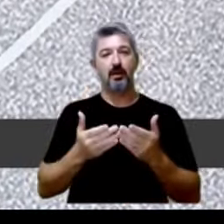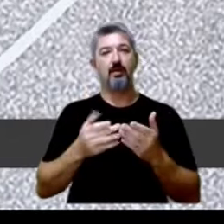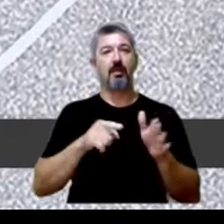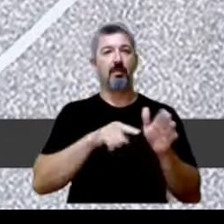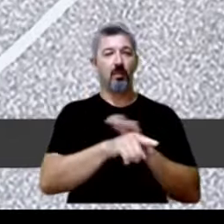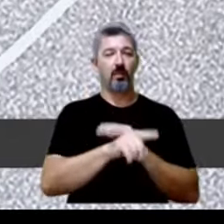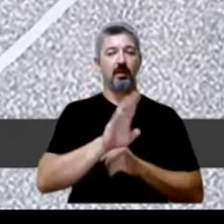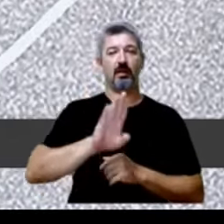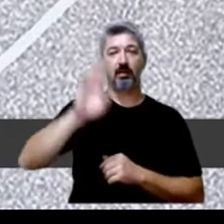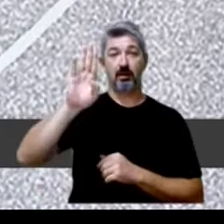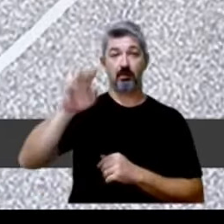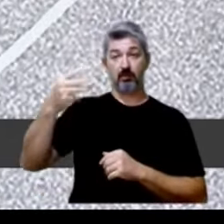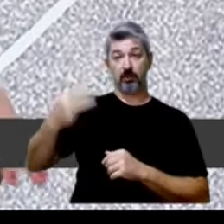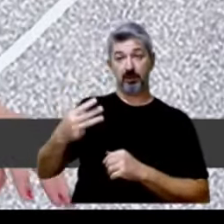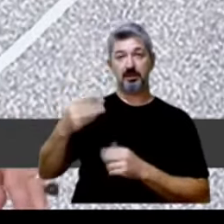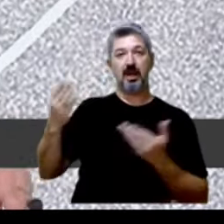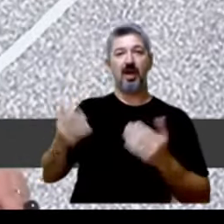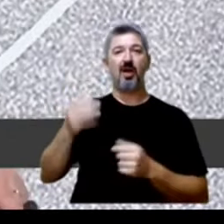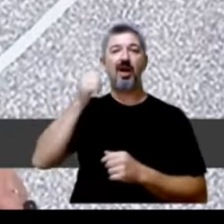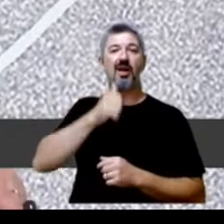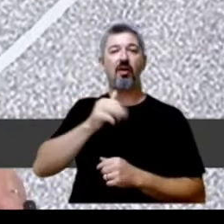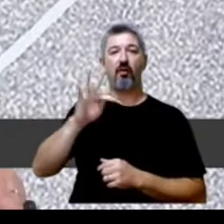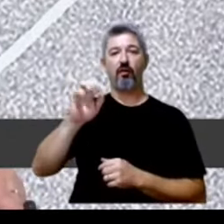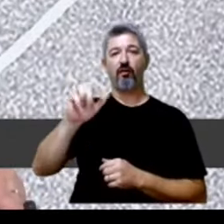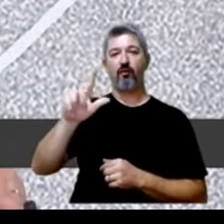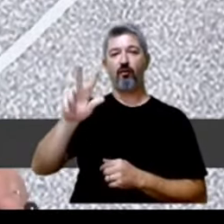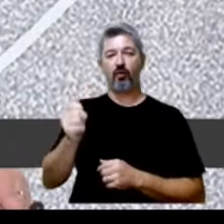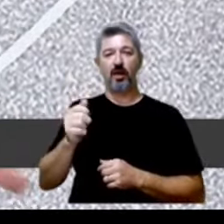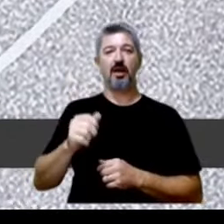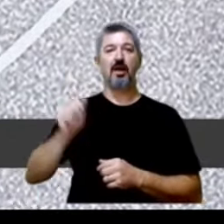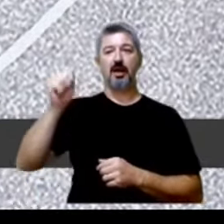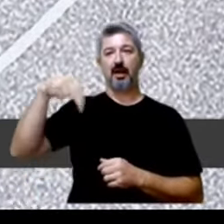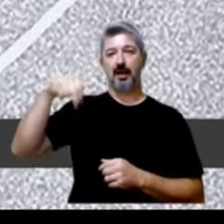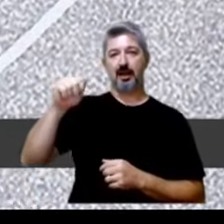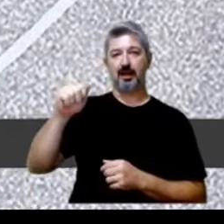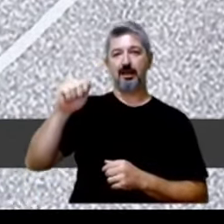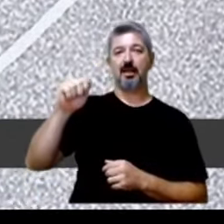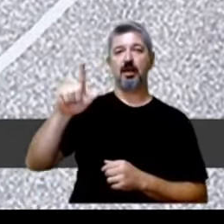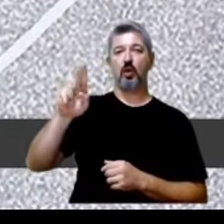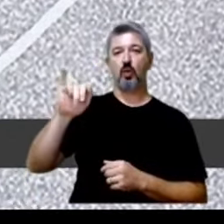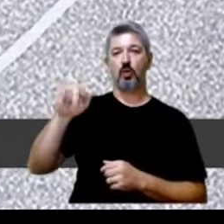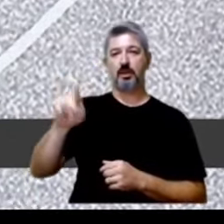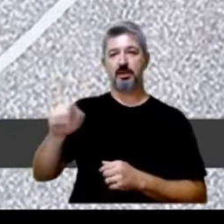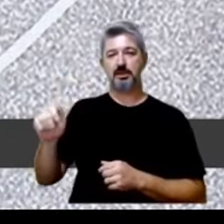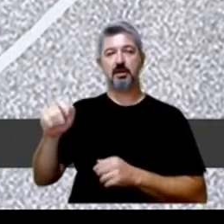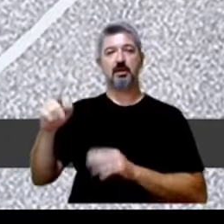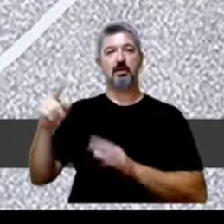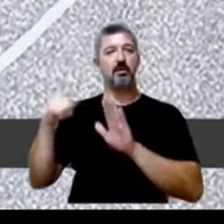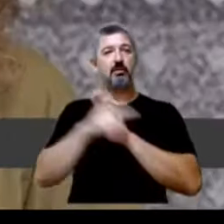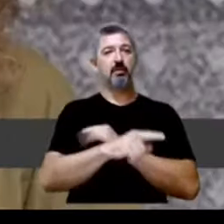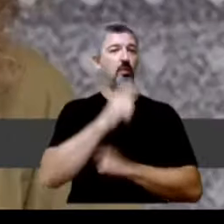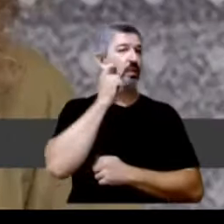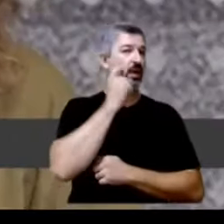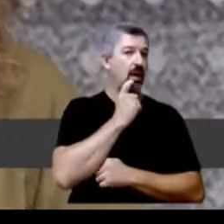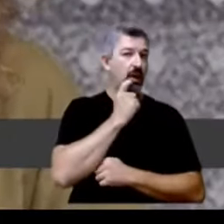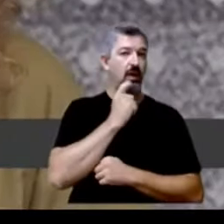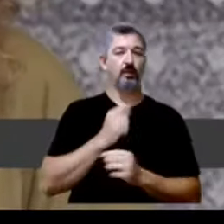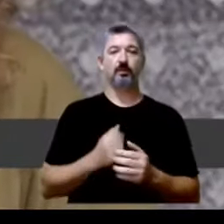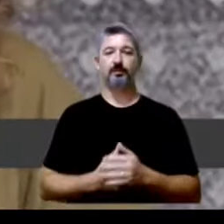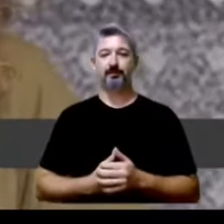terceira pergunta da jornalista da Folha, Ana Luísa Albuquerque, para o candidato Ricardo Nunes. Ana Luísa já está conosco.